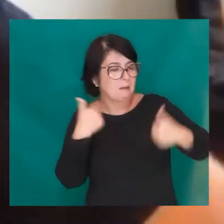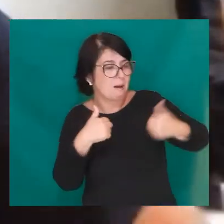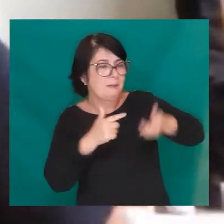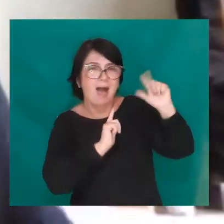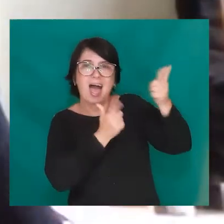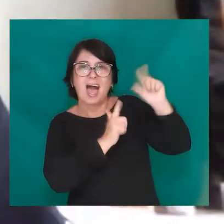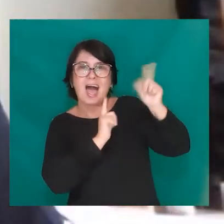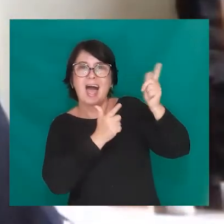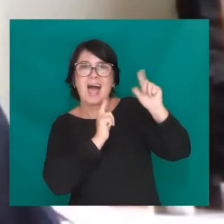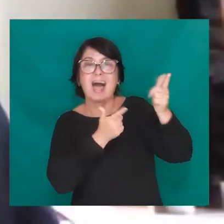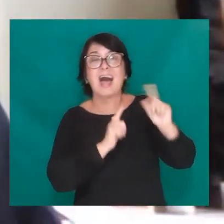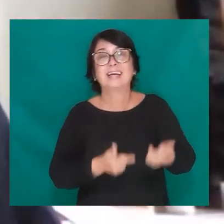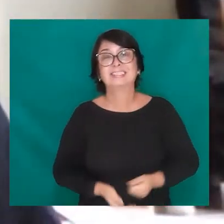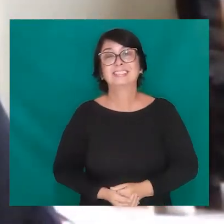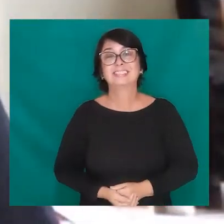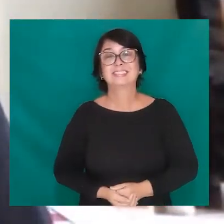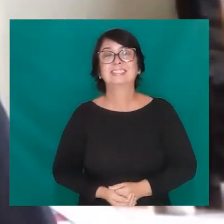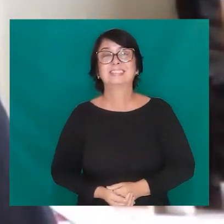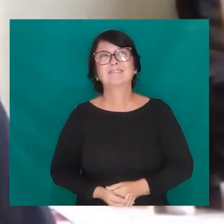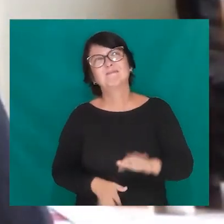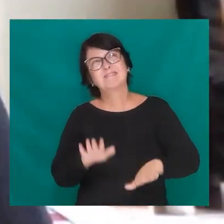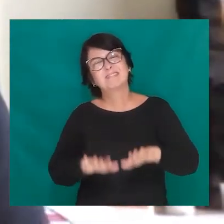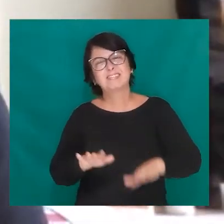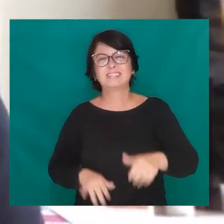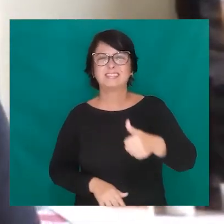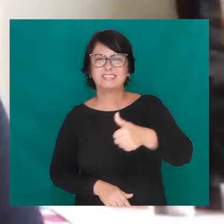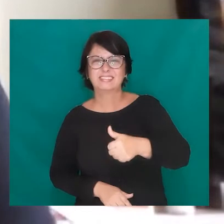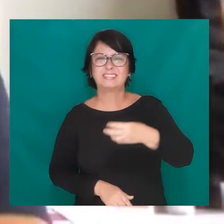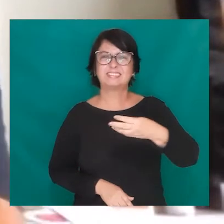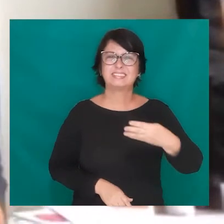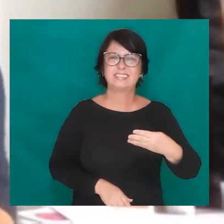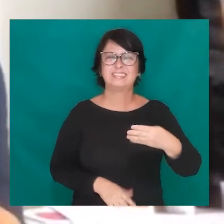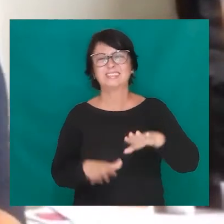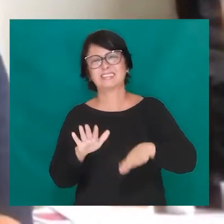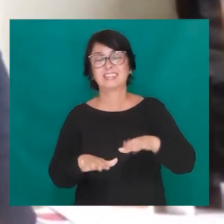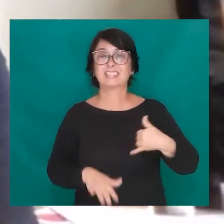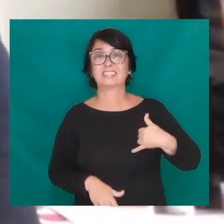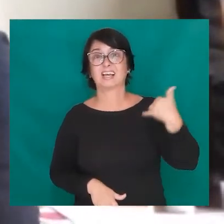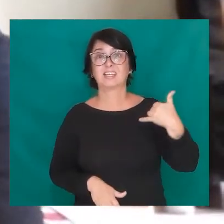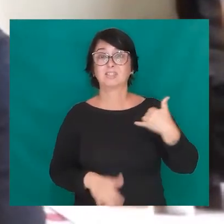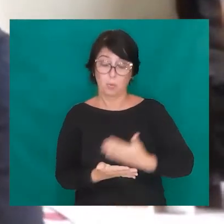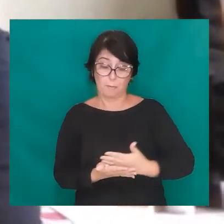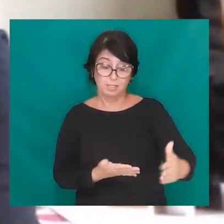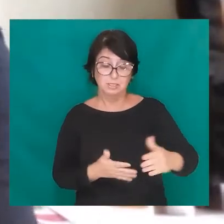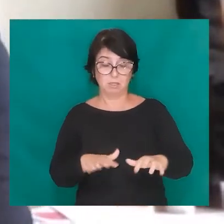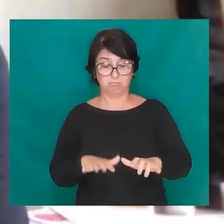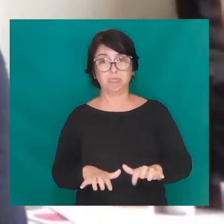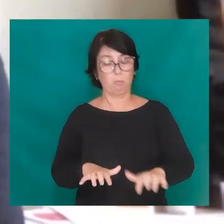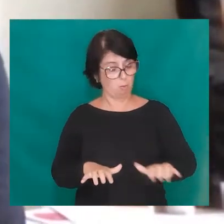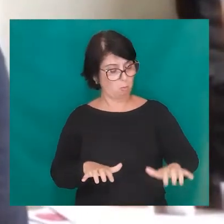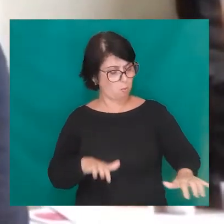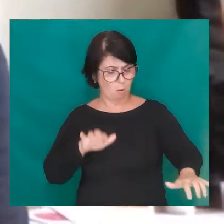amigos, mas com uns 13, 14 anos eu comecei a tocar piano de ouvido, assim,